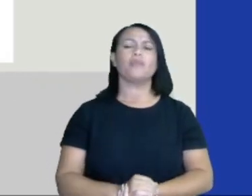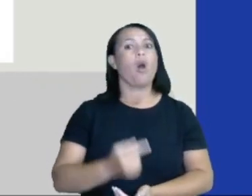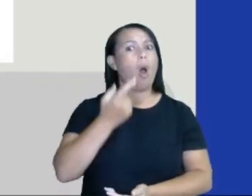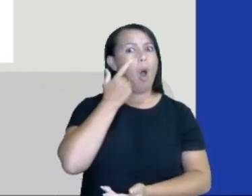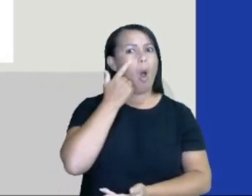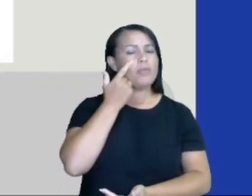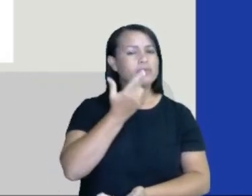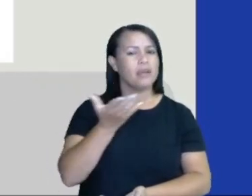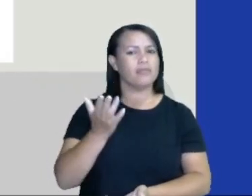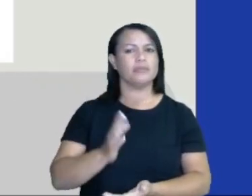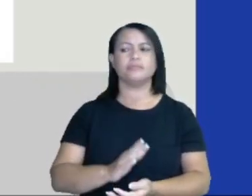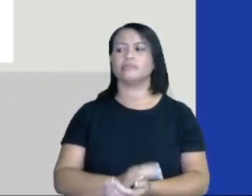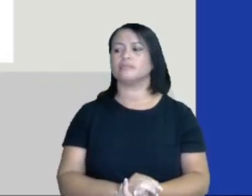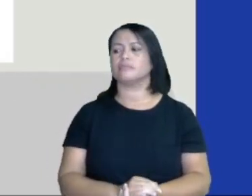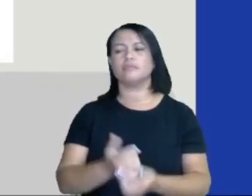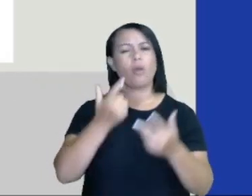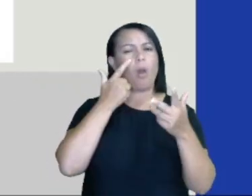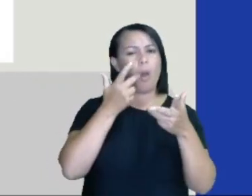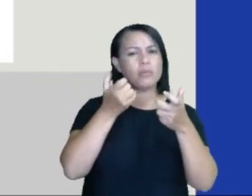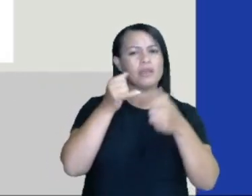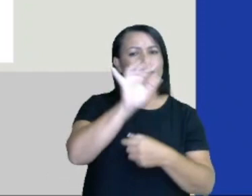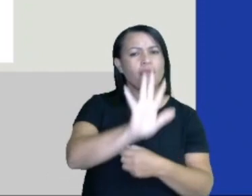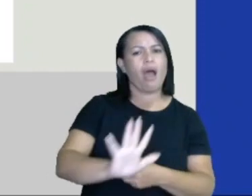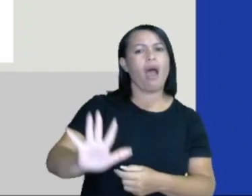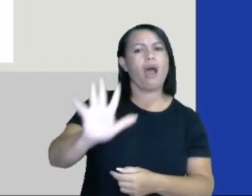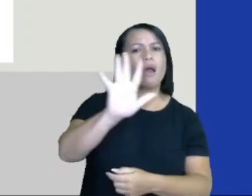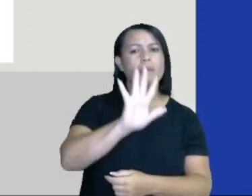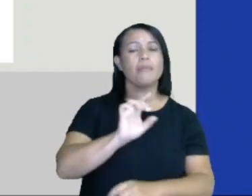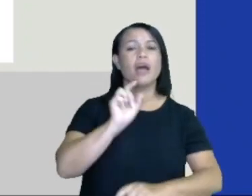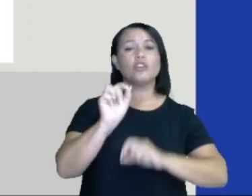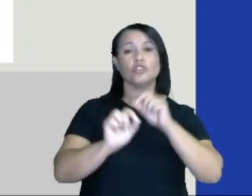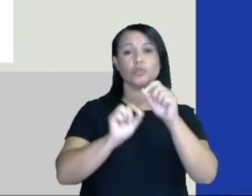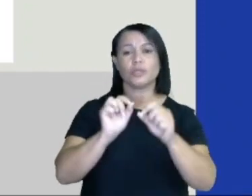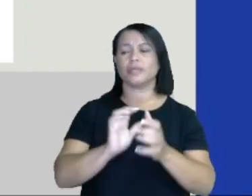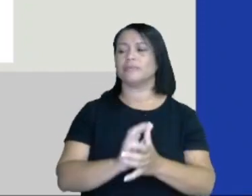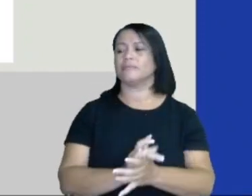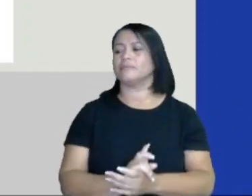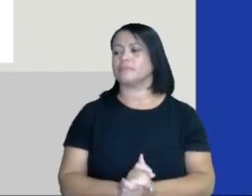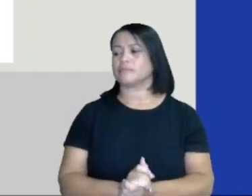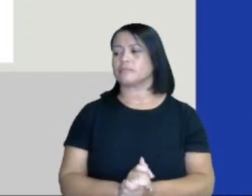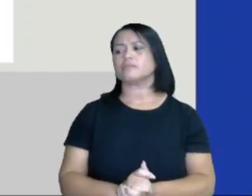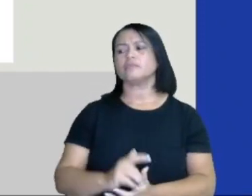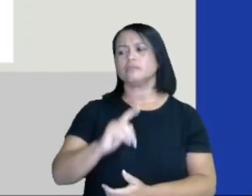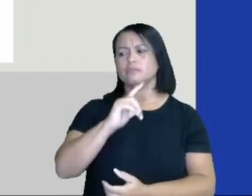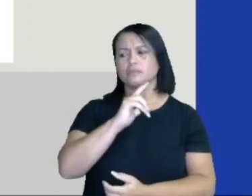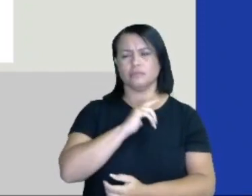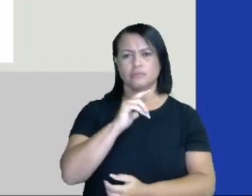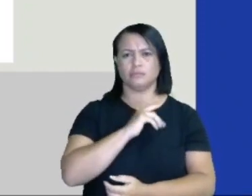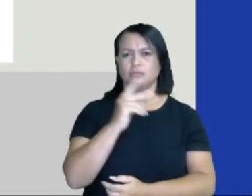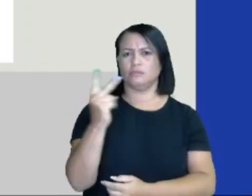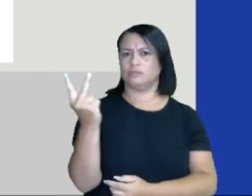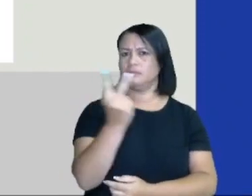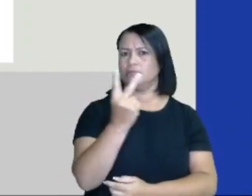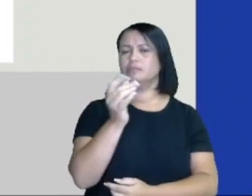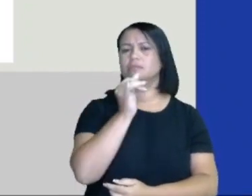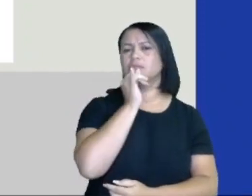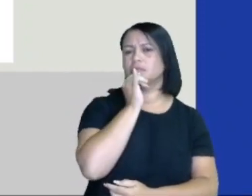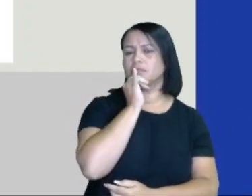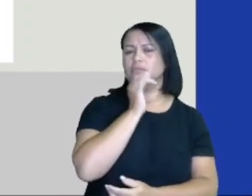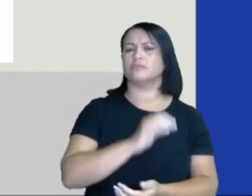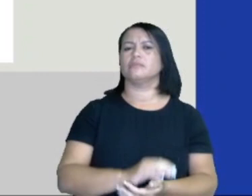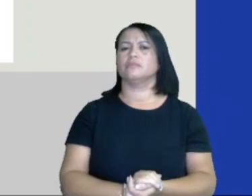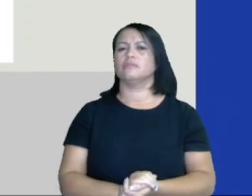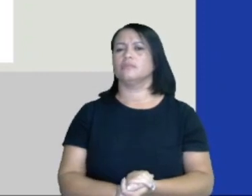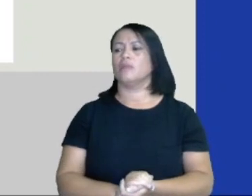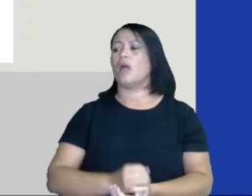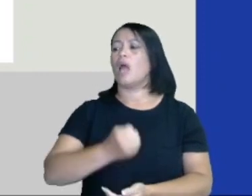Olha aí. Observe essa figura, essa imagem aí. Nós temos dois exemplos.